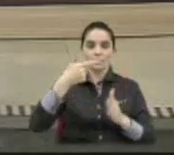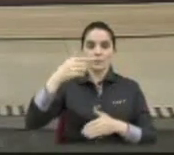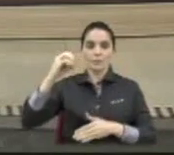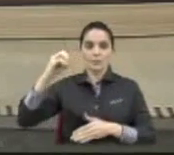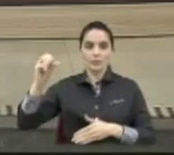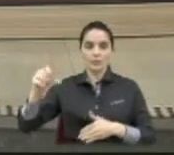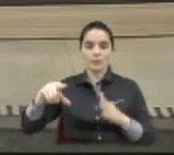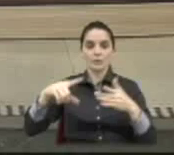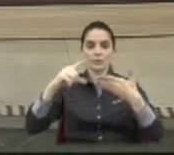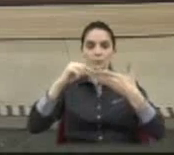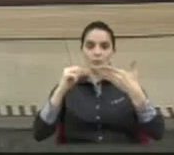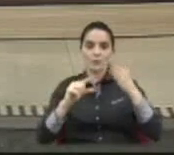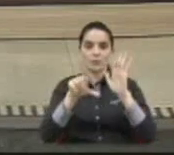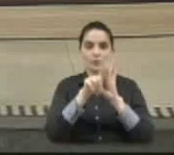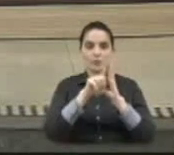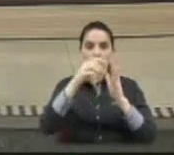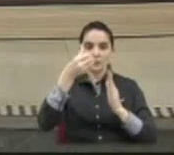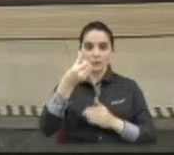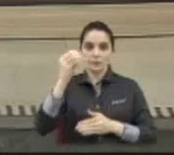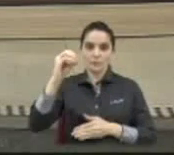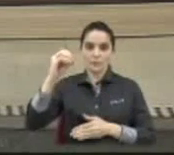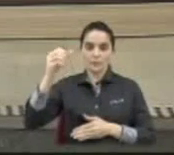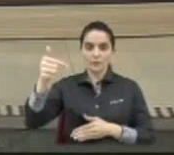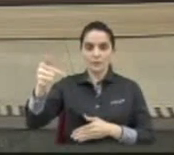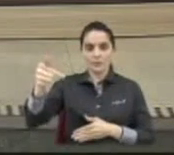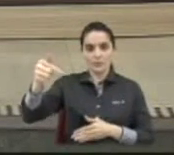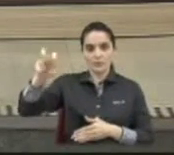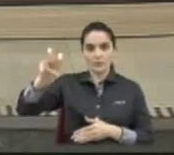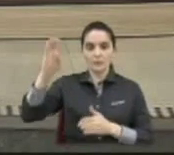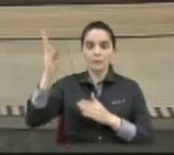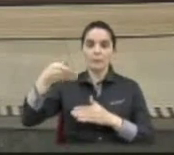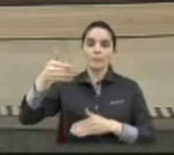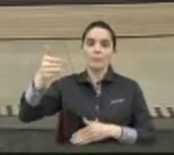290 e parágrafo da lei número